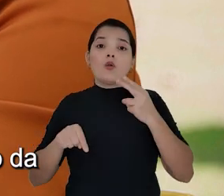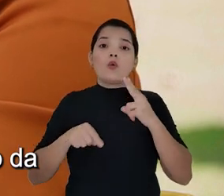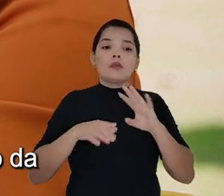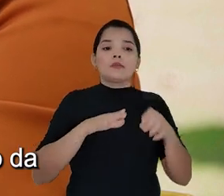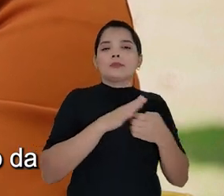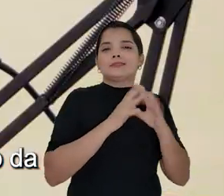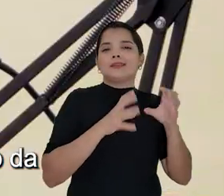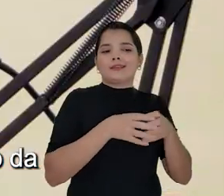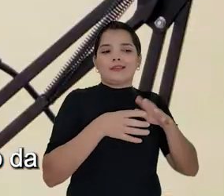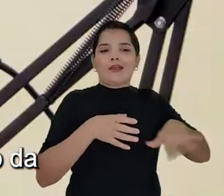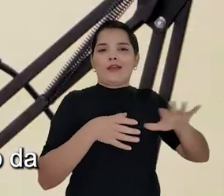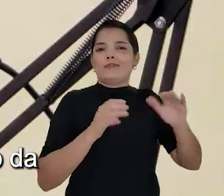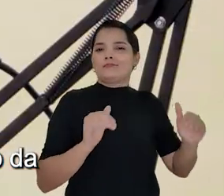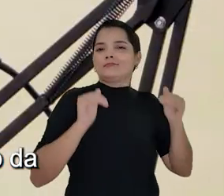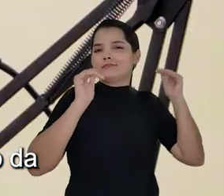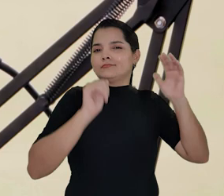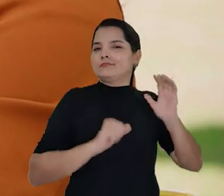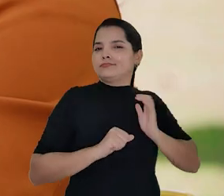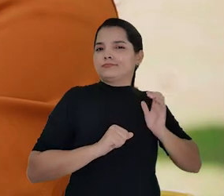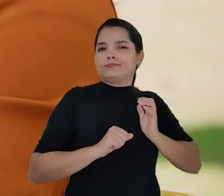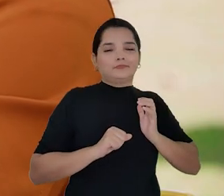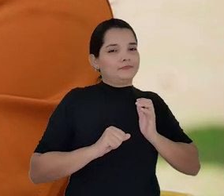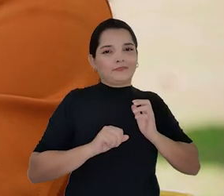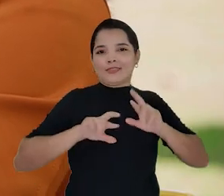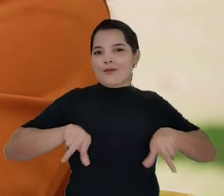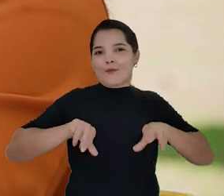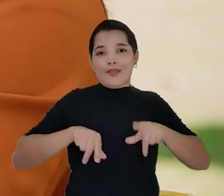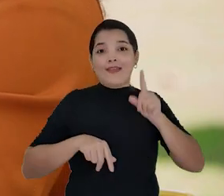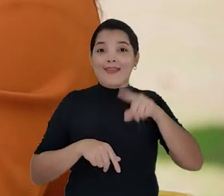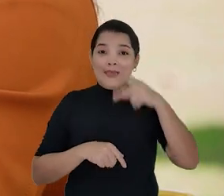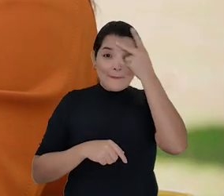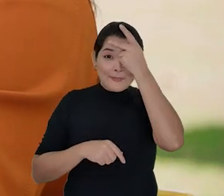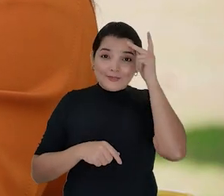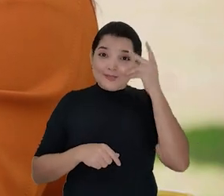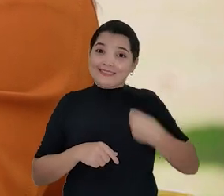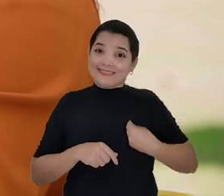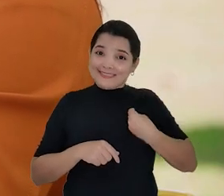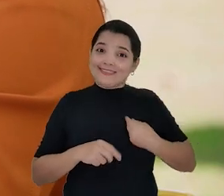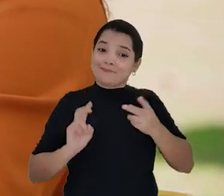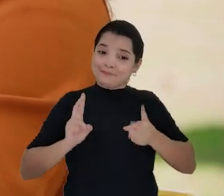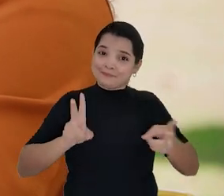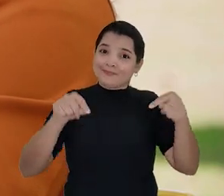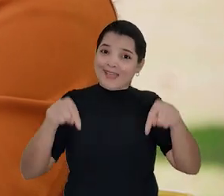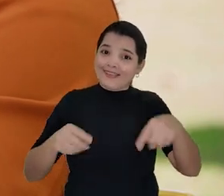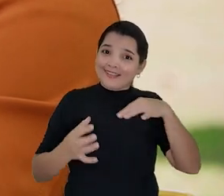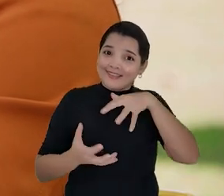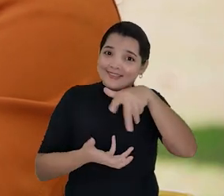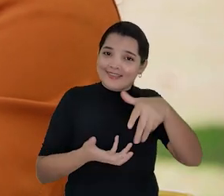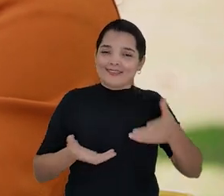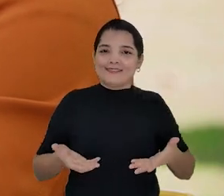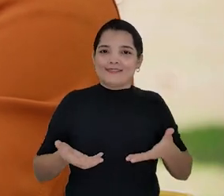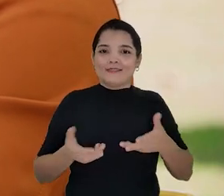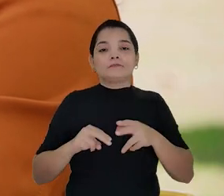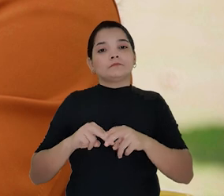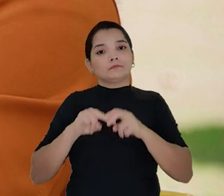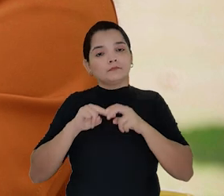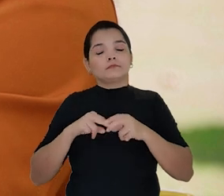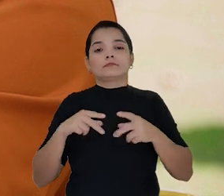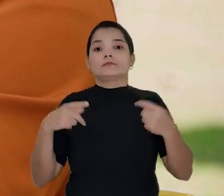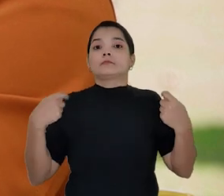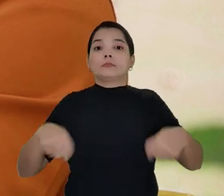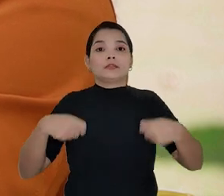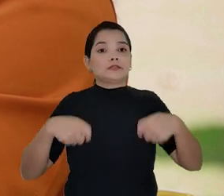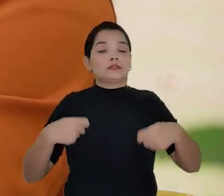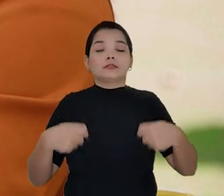grupo Empresarial nós estamos falando da sobrevivência da raça humana na terra né então isso é algo que